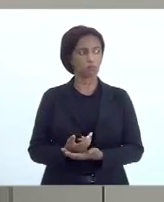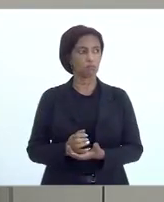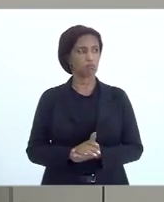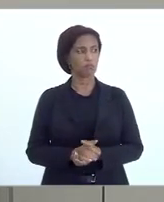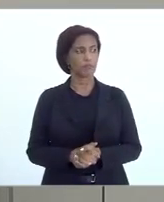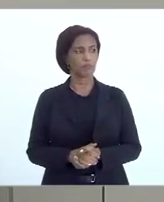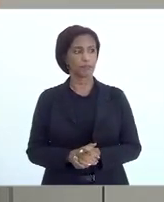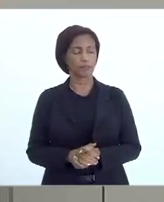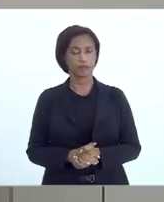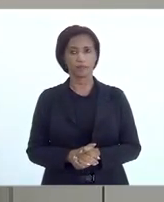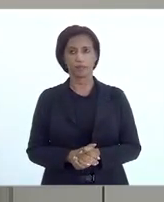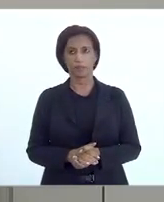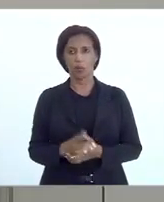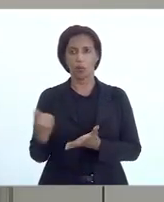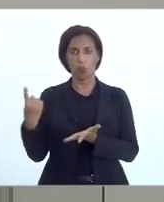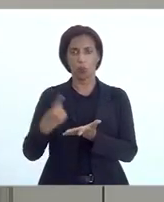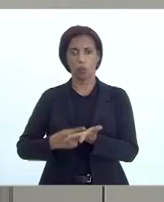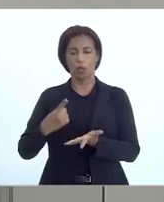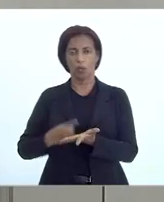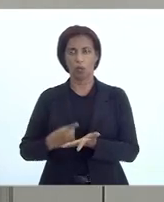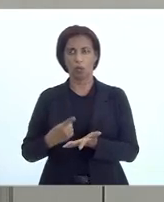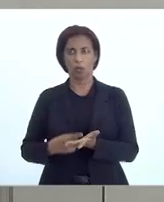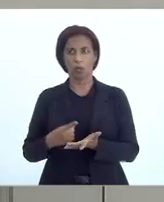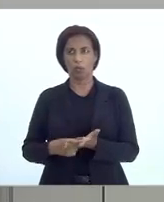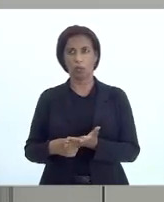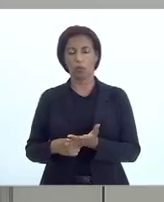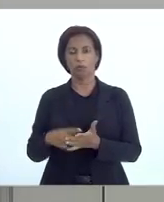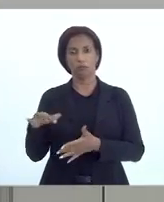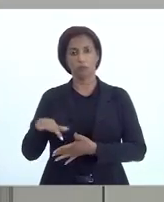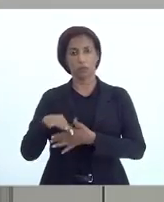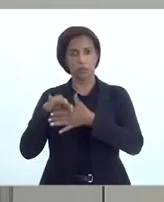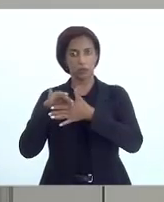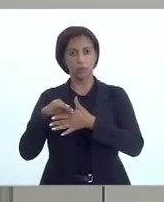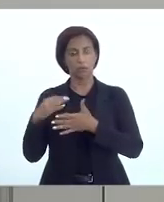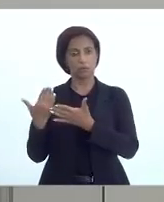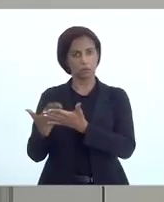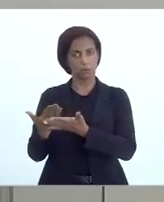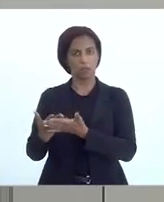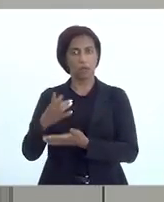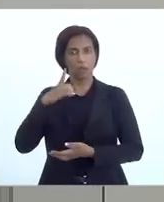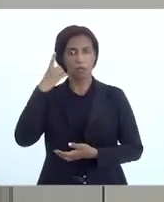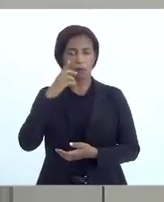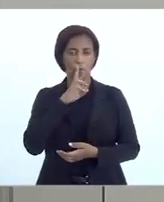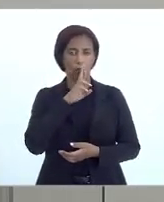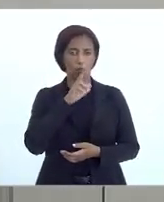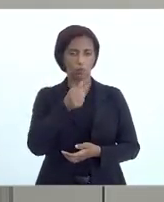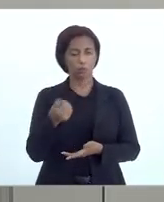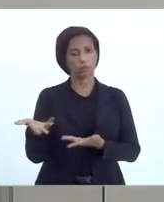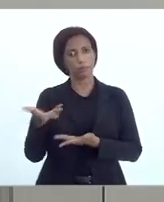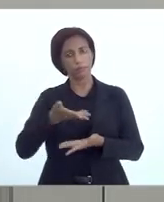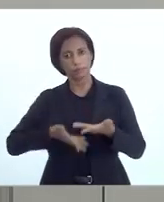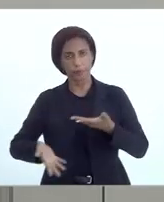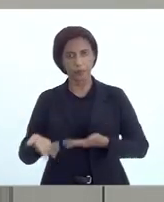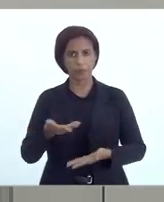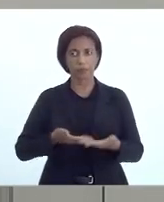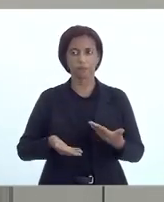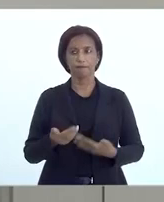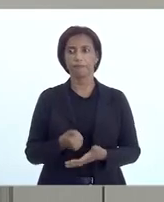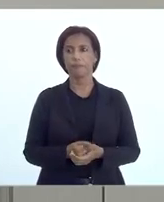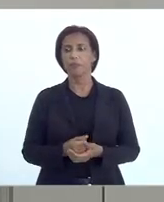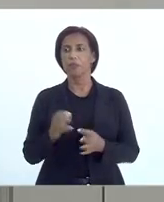né foi foi feito um acordo inclusive aí no colégio de líderes e presidiu o deputado Rodrigo Amorim participou